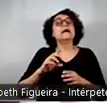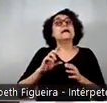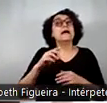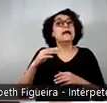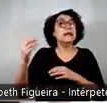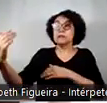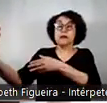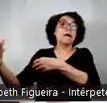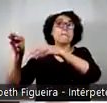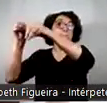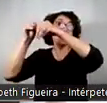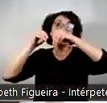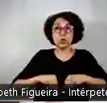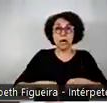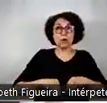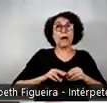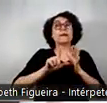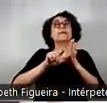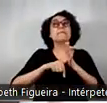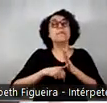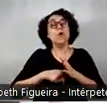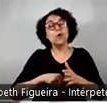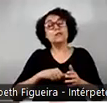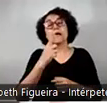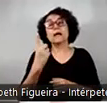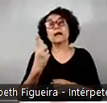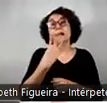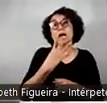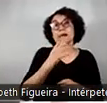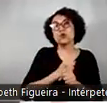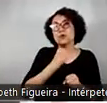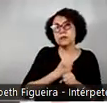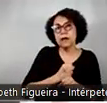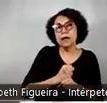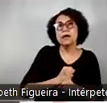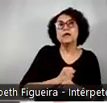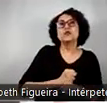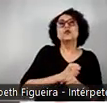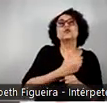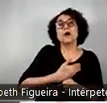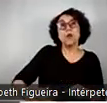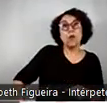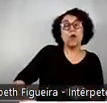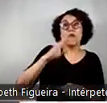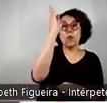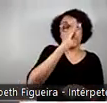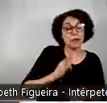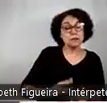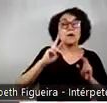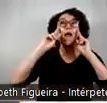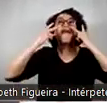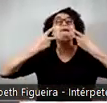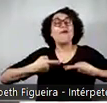Agência da ONU para Refugiados, o ACNUR, como pessoas refugiadas ambientais. Então, elas entram, né, no rol, né,